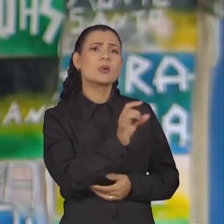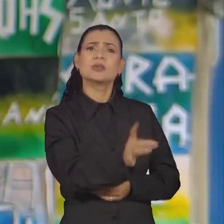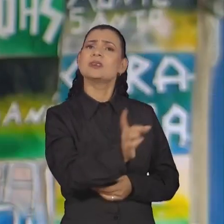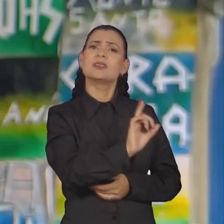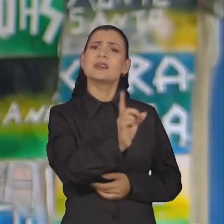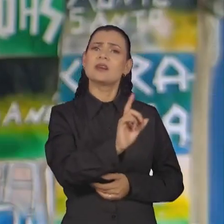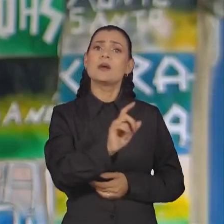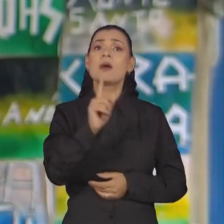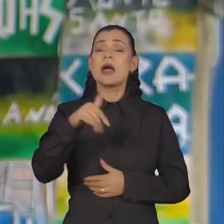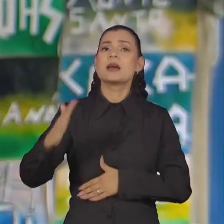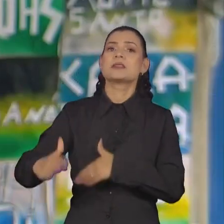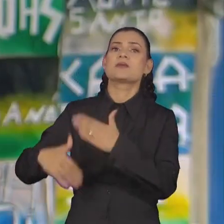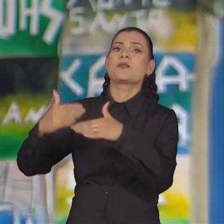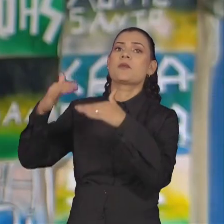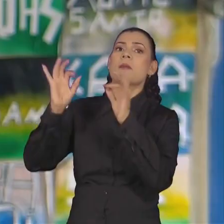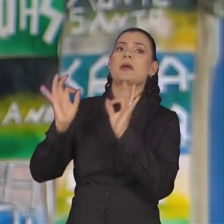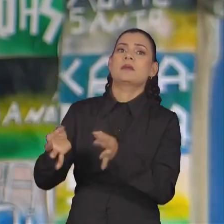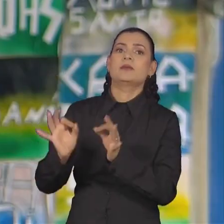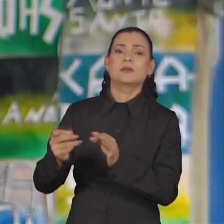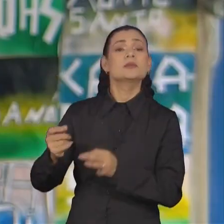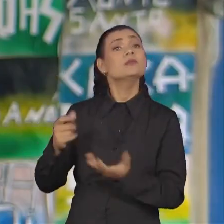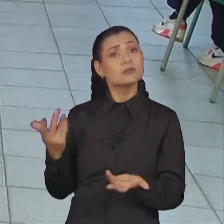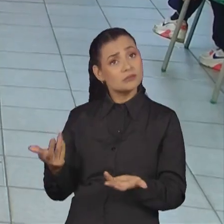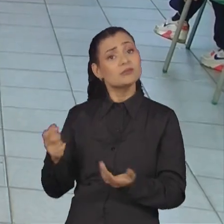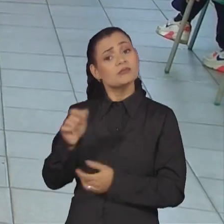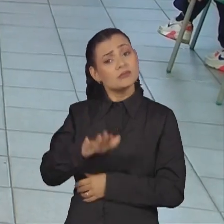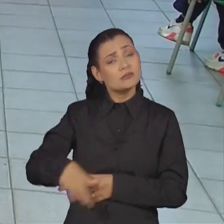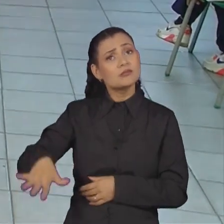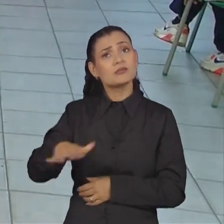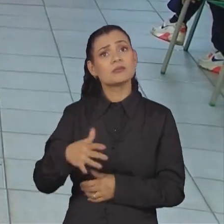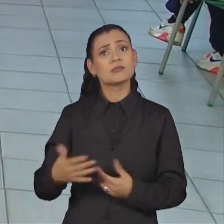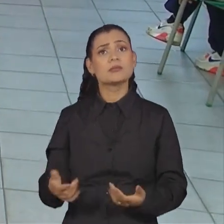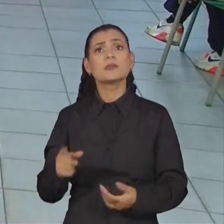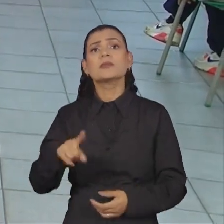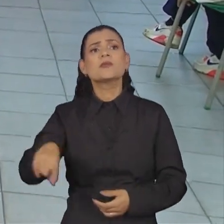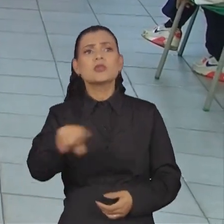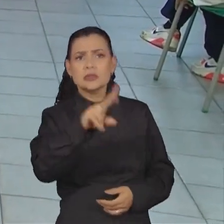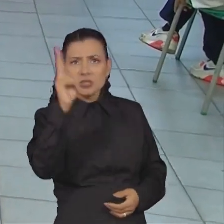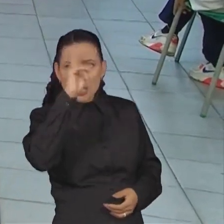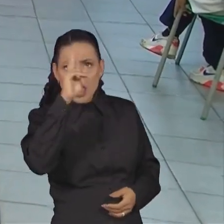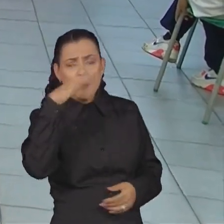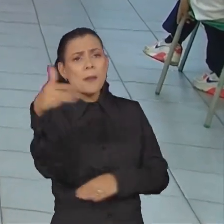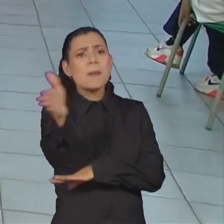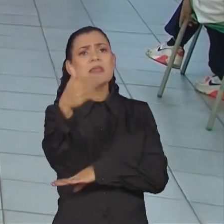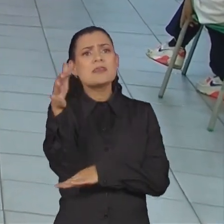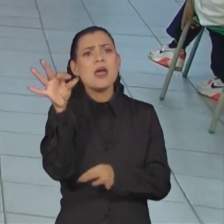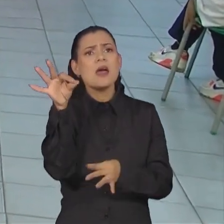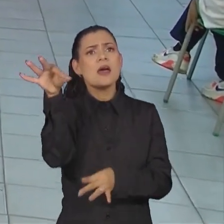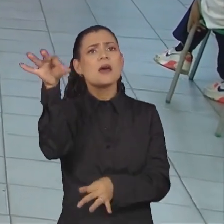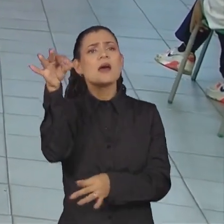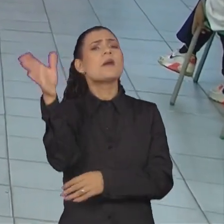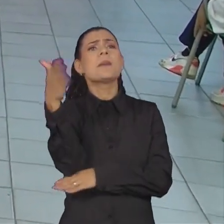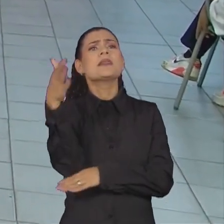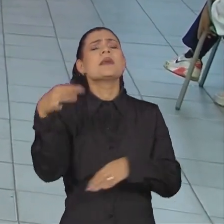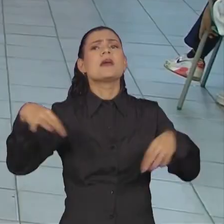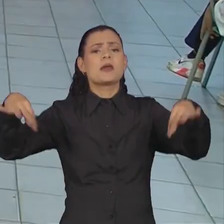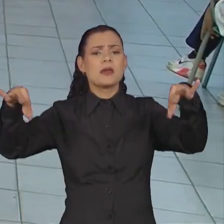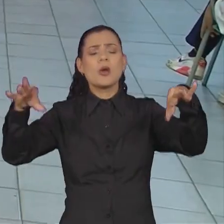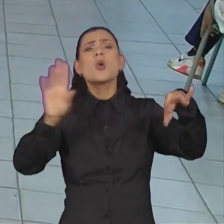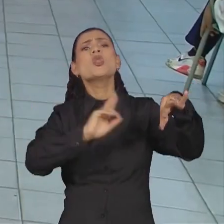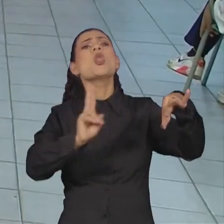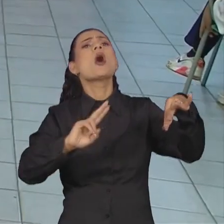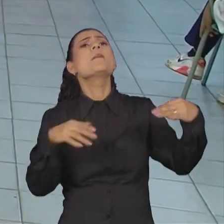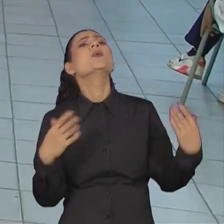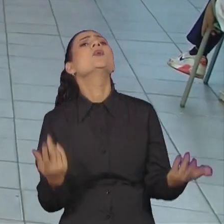Ele é voltado para o desenvolvimento mesmo do estudante como um todo. Gente, quem lembra o nome dessa bandeira? Qual é o nome?